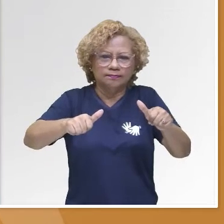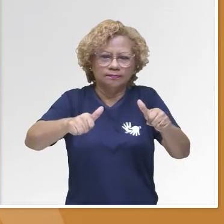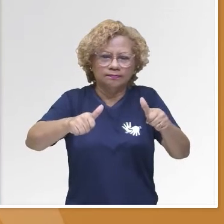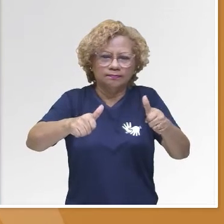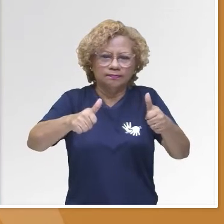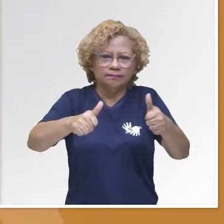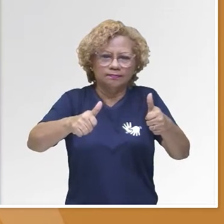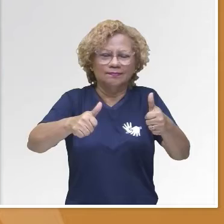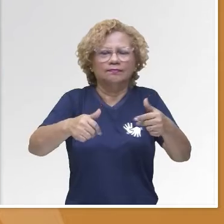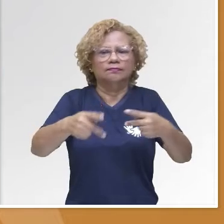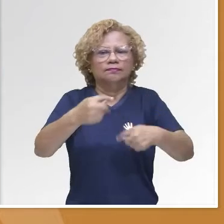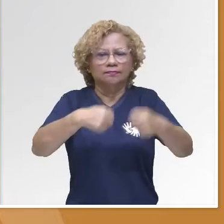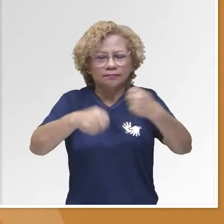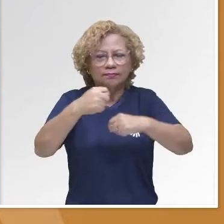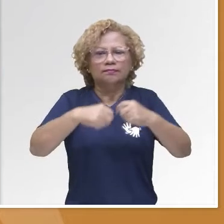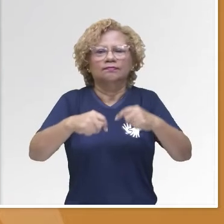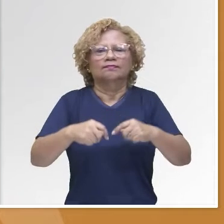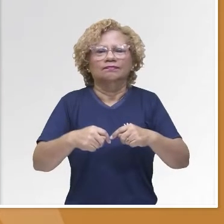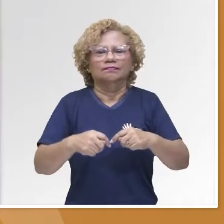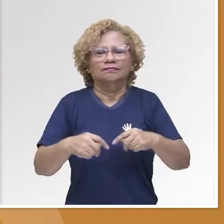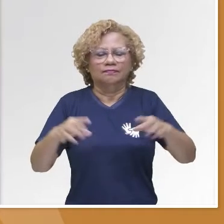conhecida como um acordo